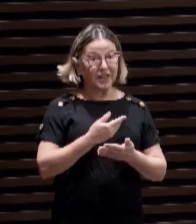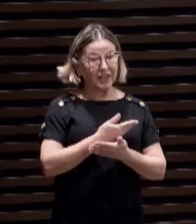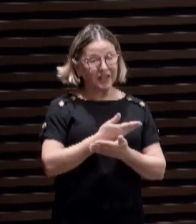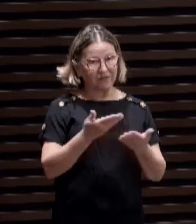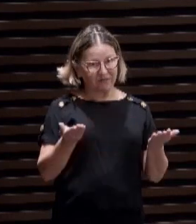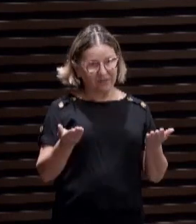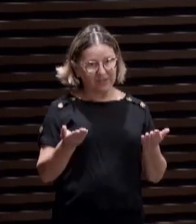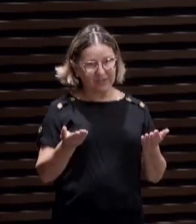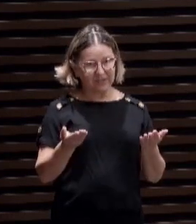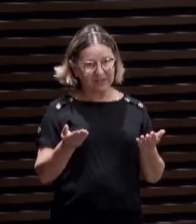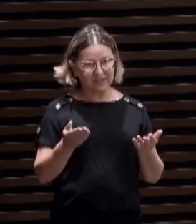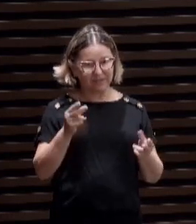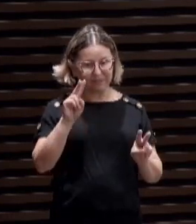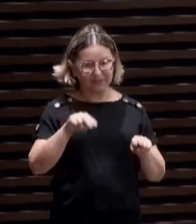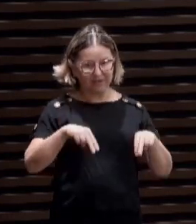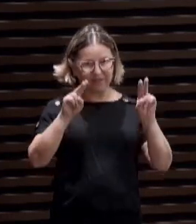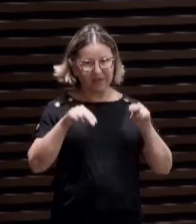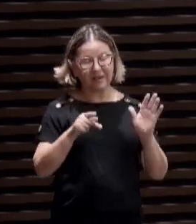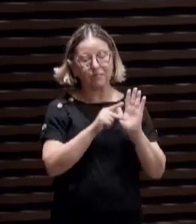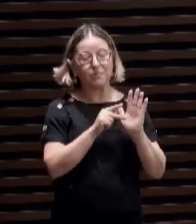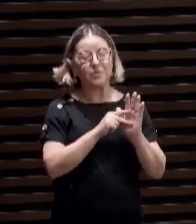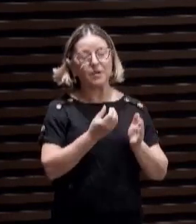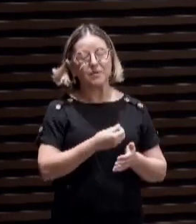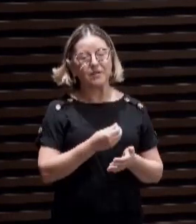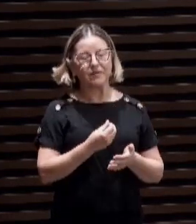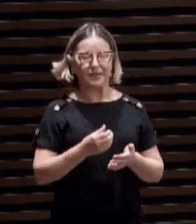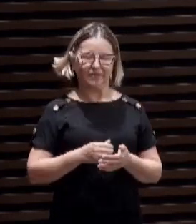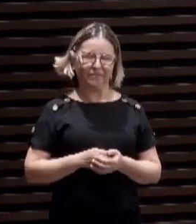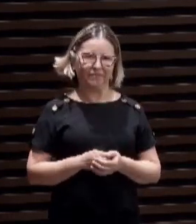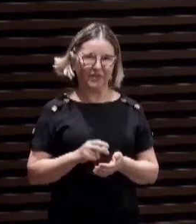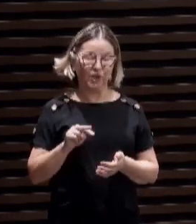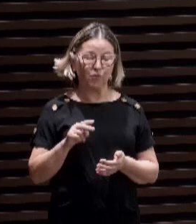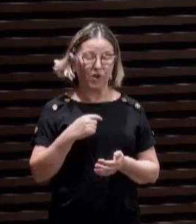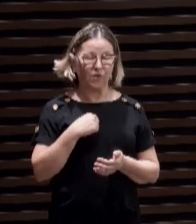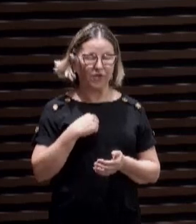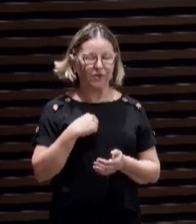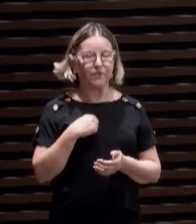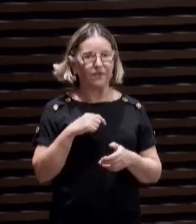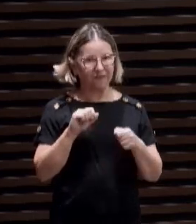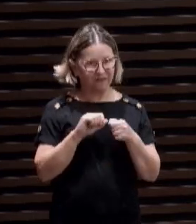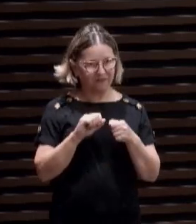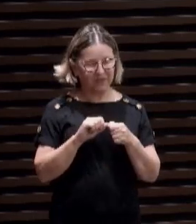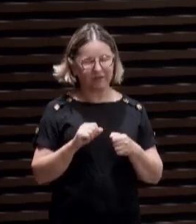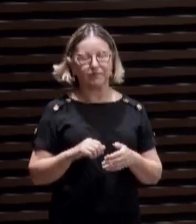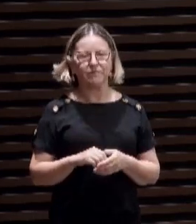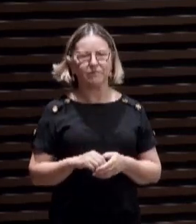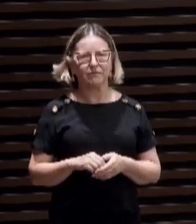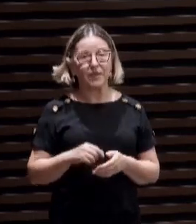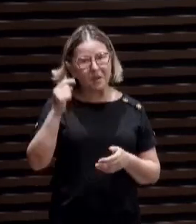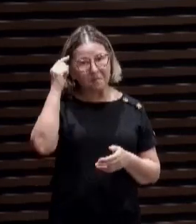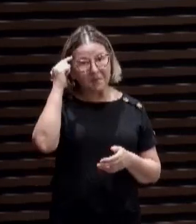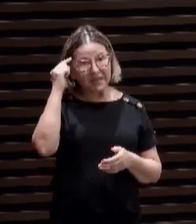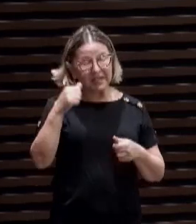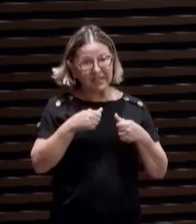feito, quando comecei a analisar essa questão. Pense se esta é uma questão que